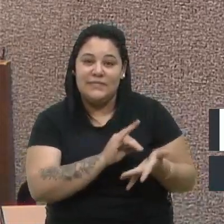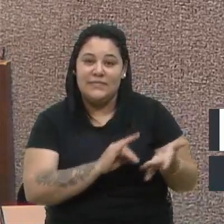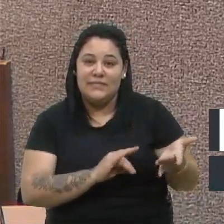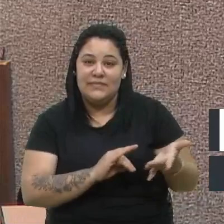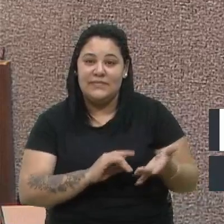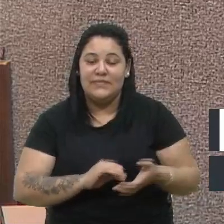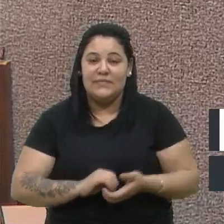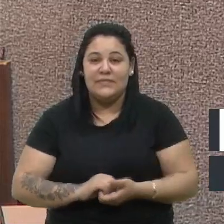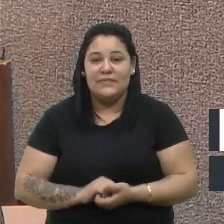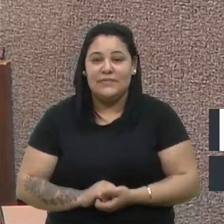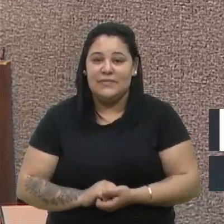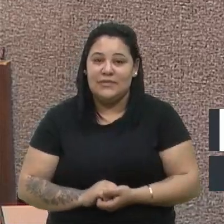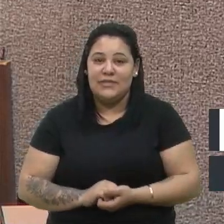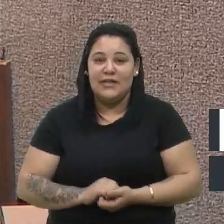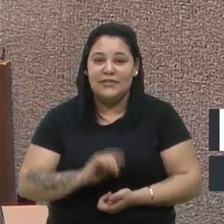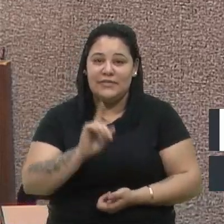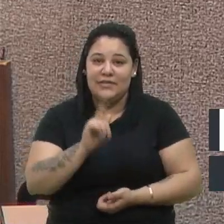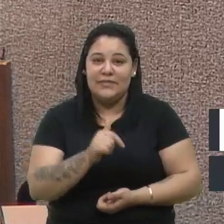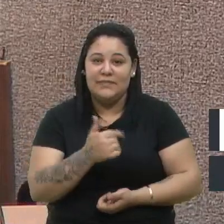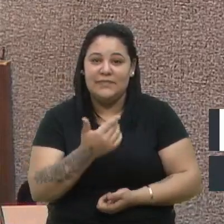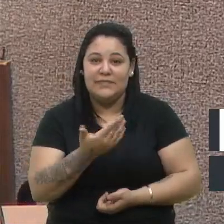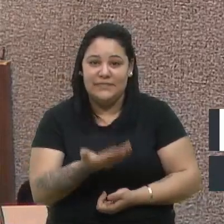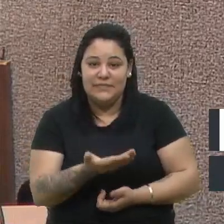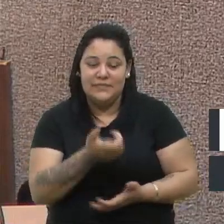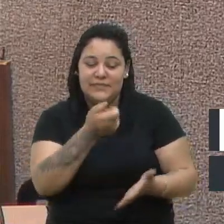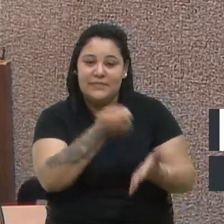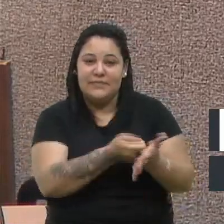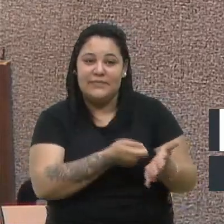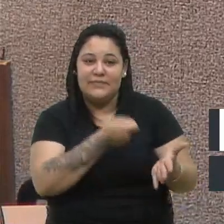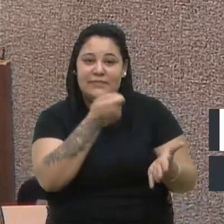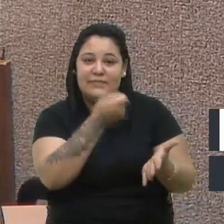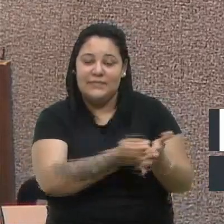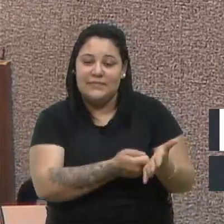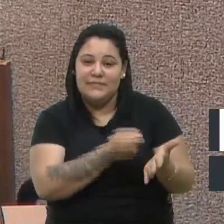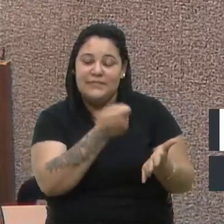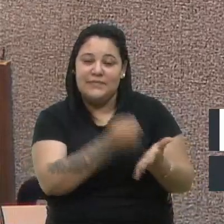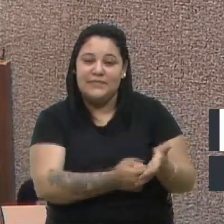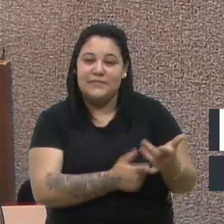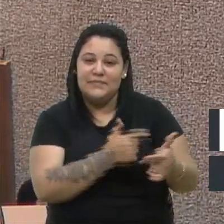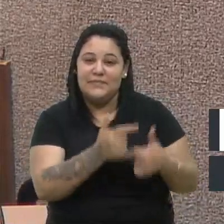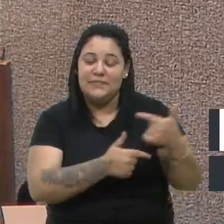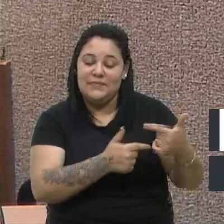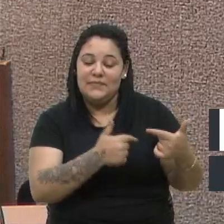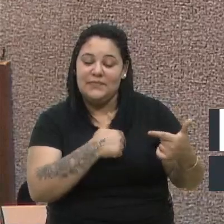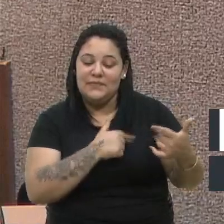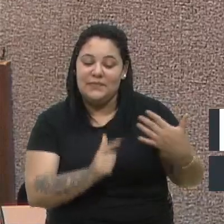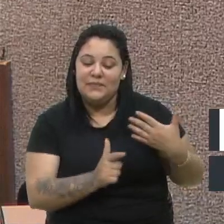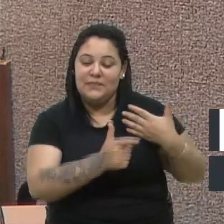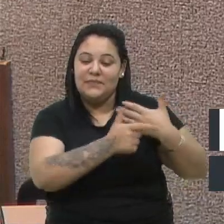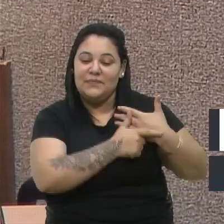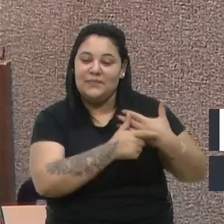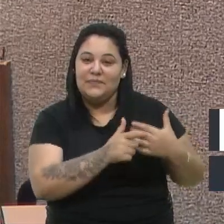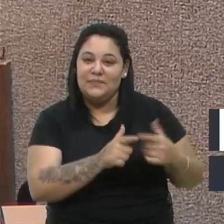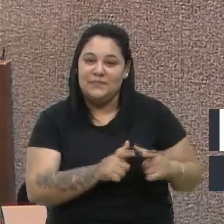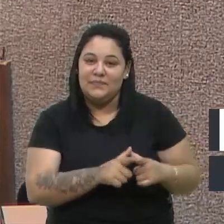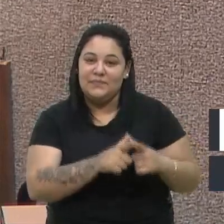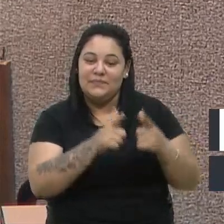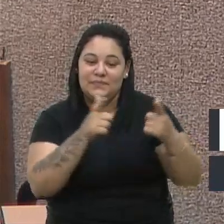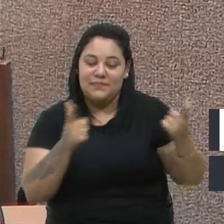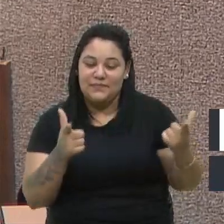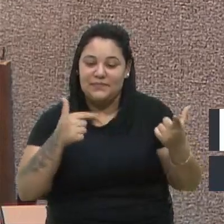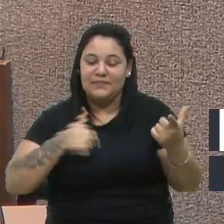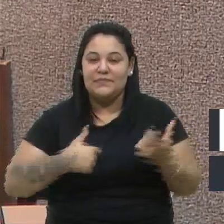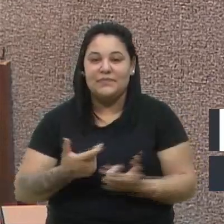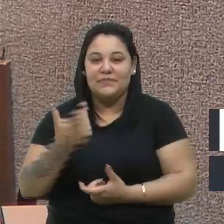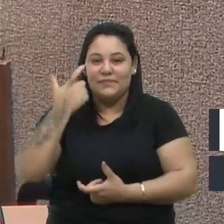quem assinou, de quem está batalhando por essa causa, que é uma causa importante. Eu, como jornalista, tenho visto essa causa sendo muito importante, tratando